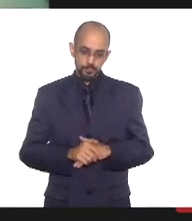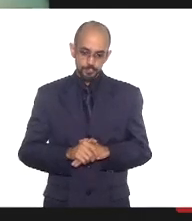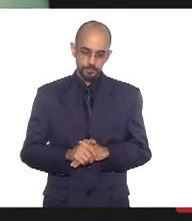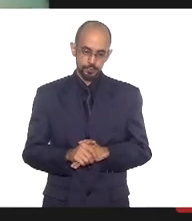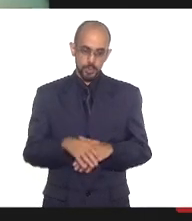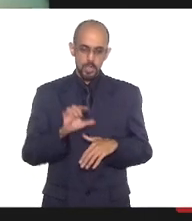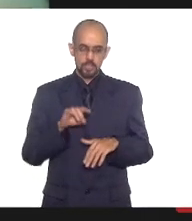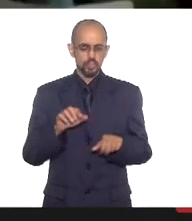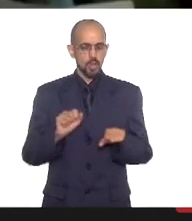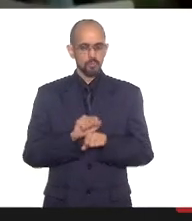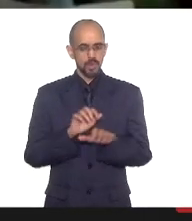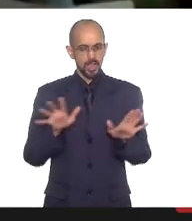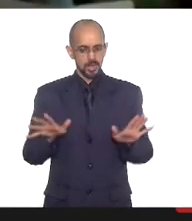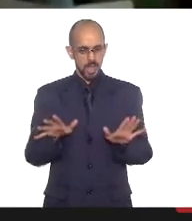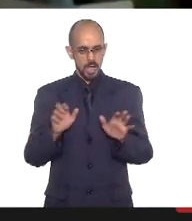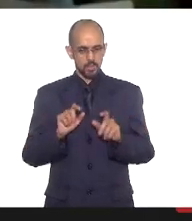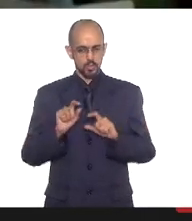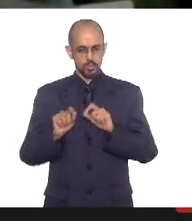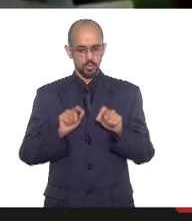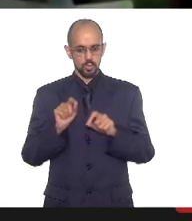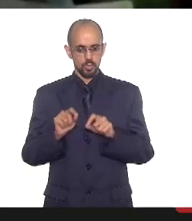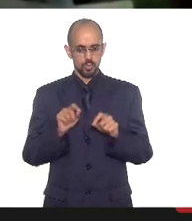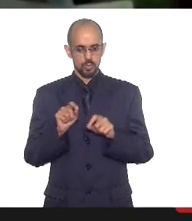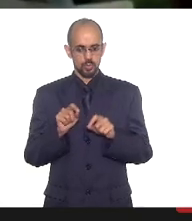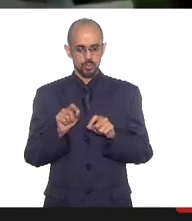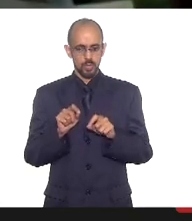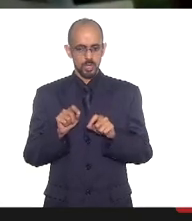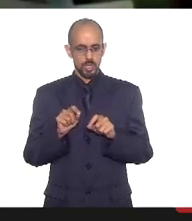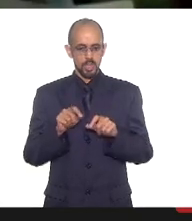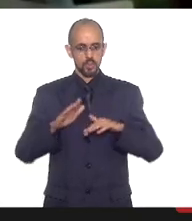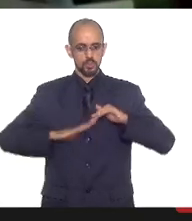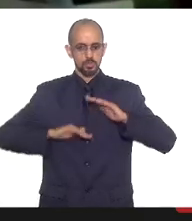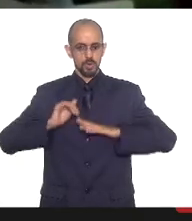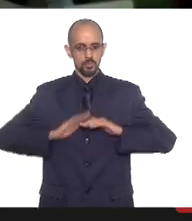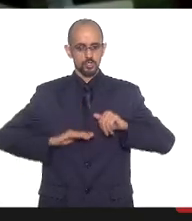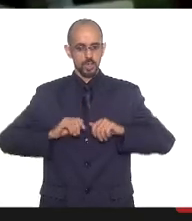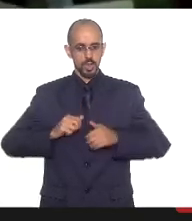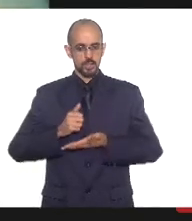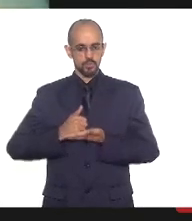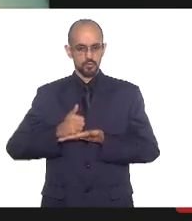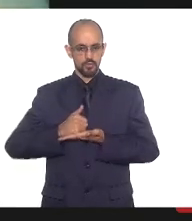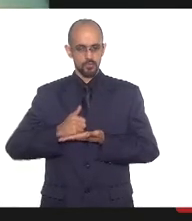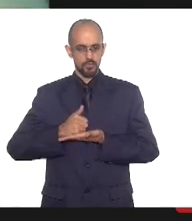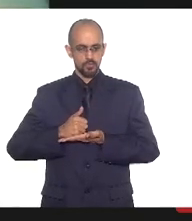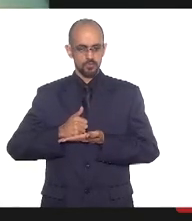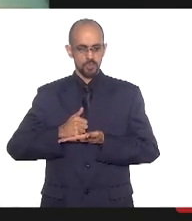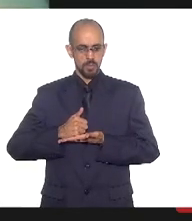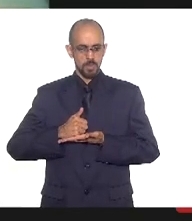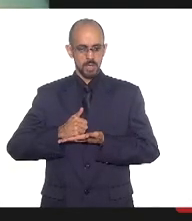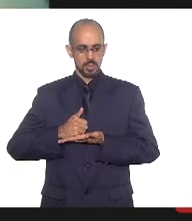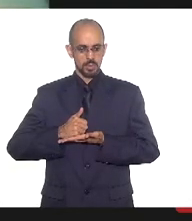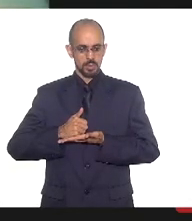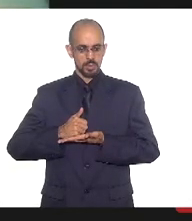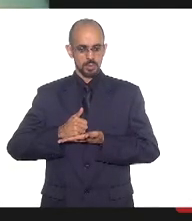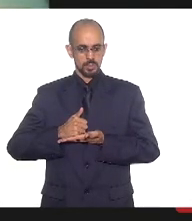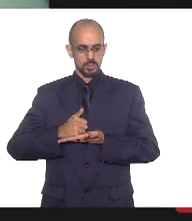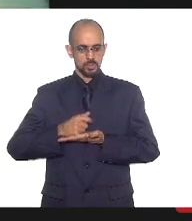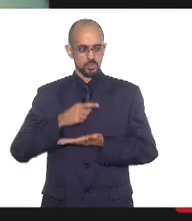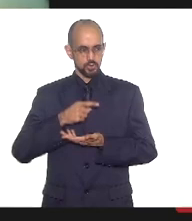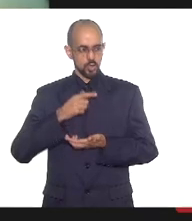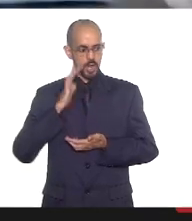soprar colocar esses profissionais de trabalho em farmácia o senhor acha possível e